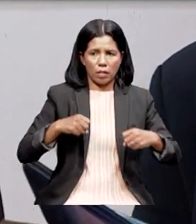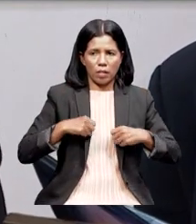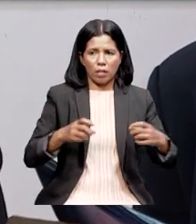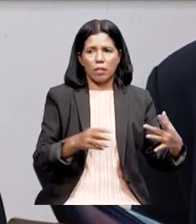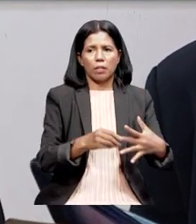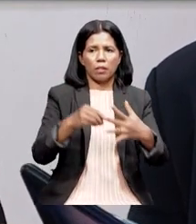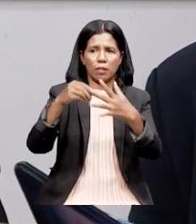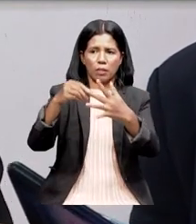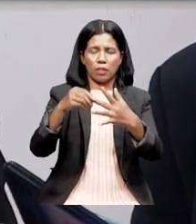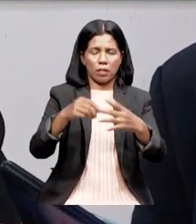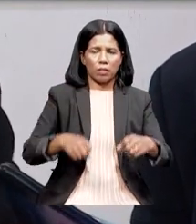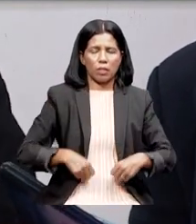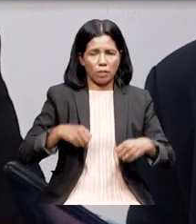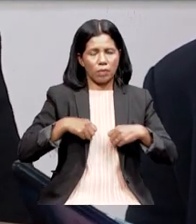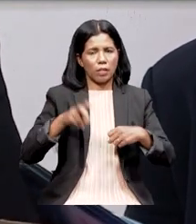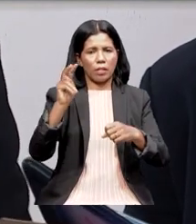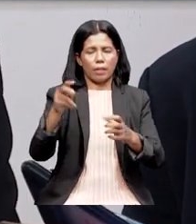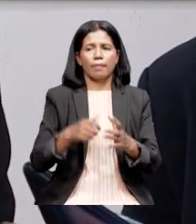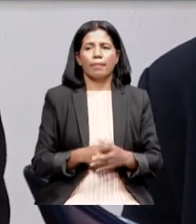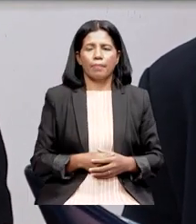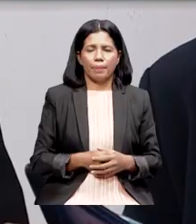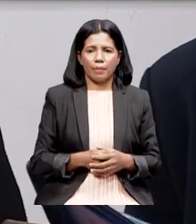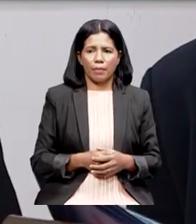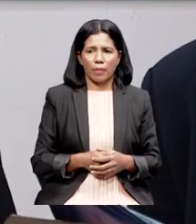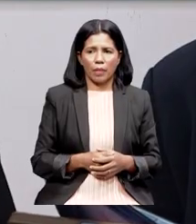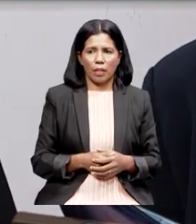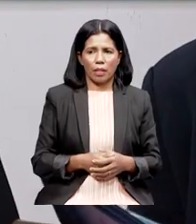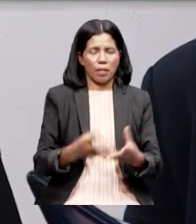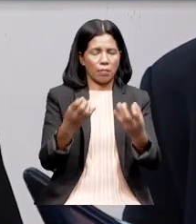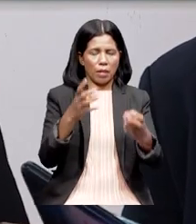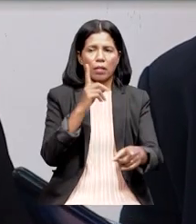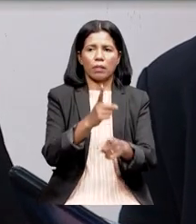área especial da saúde, então é para aquela,